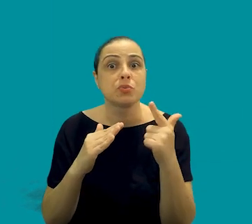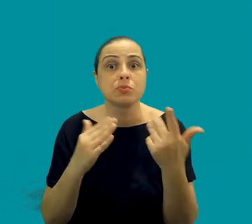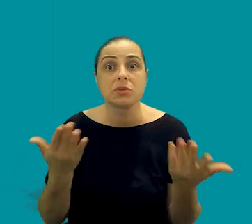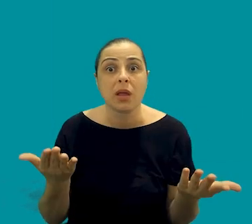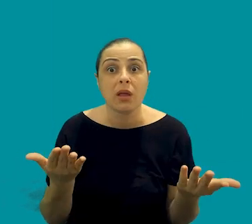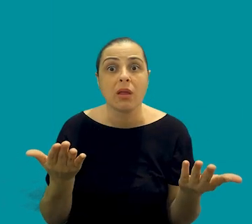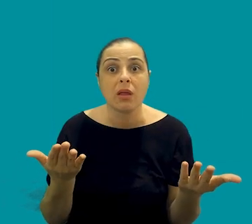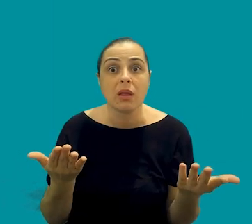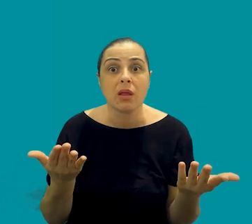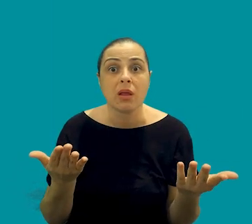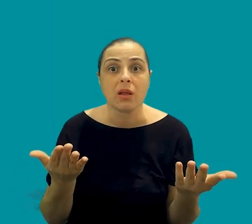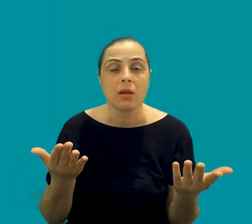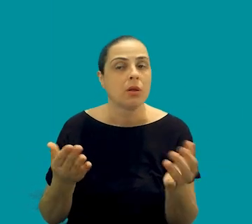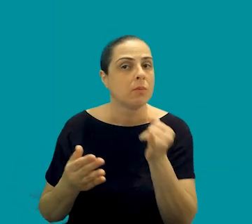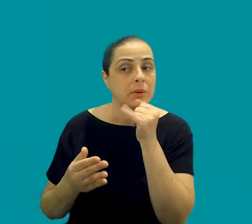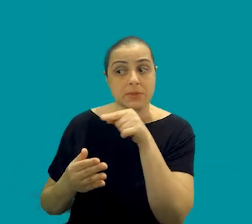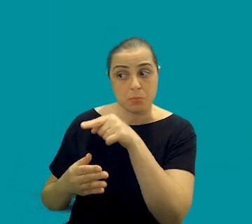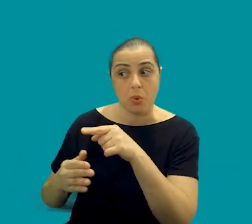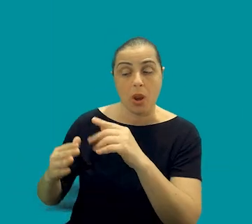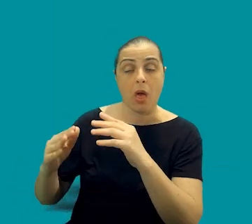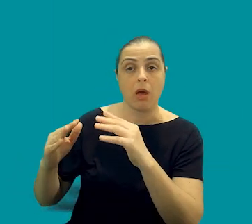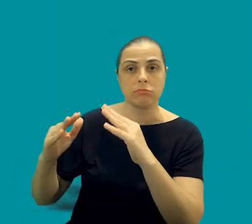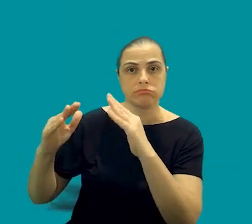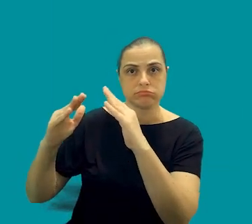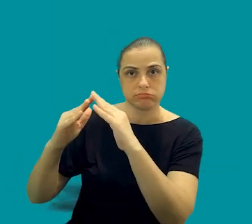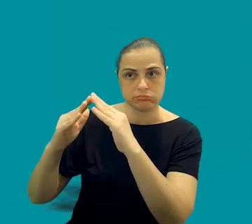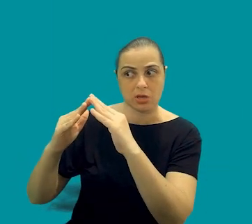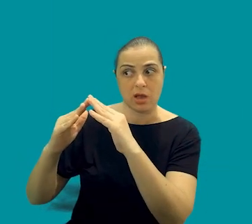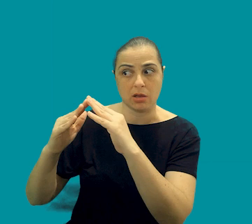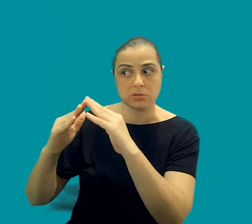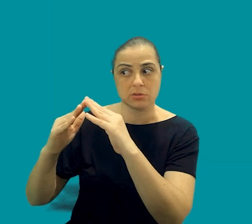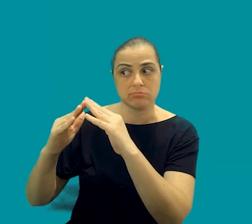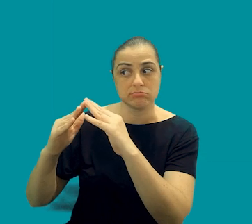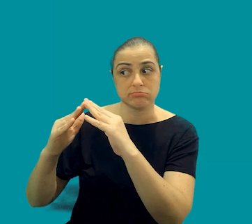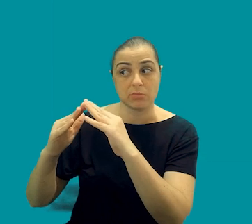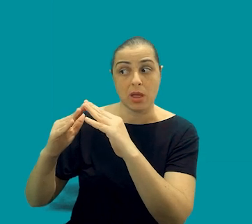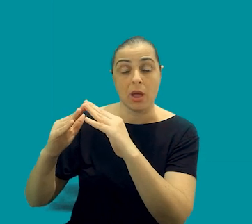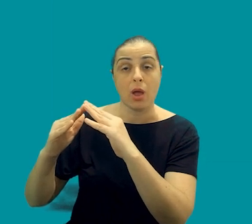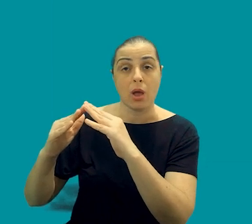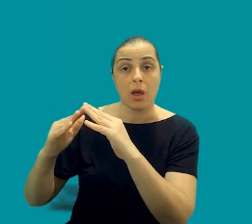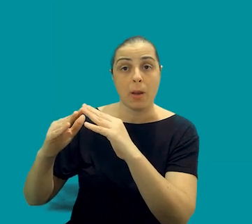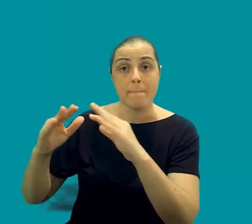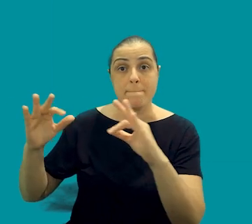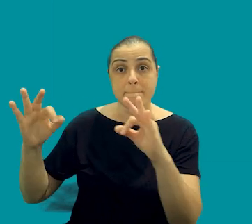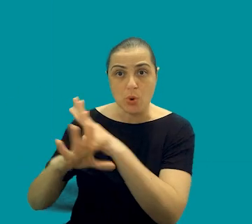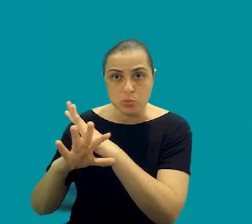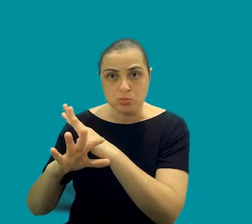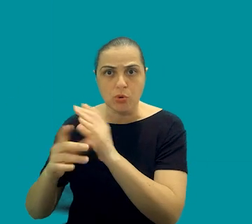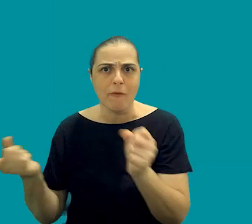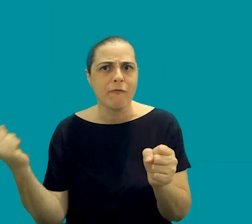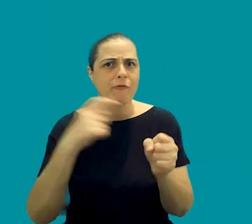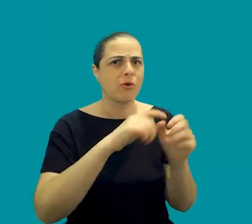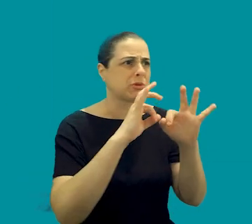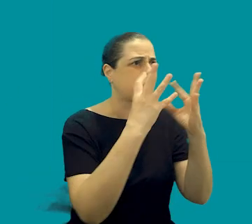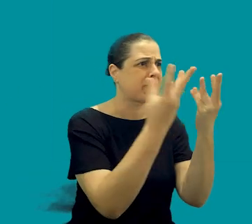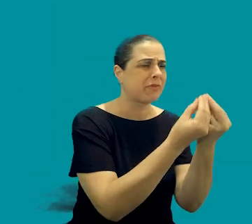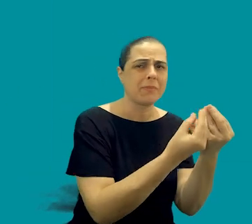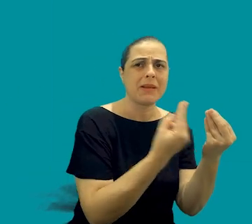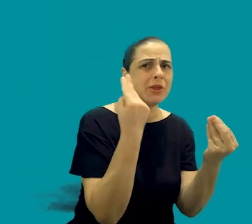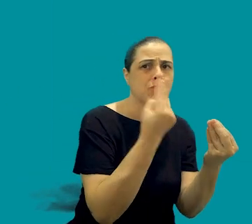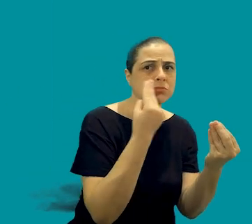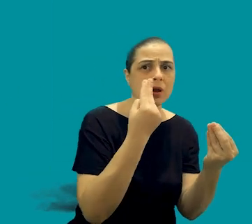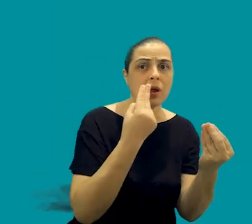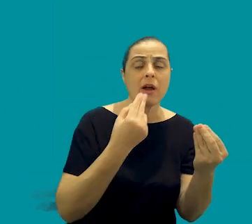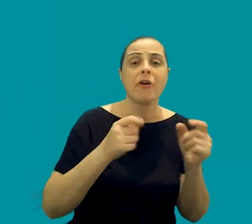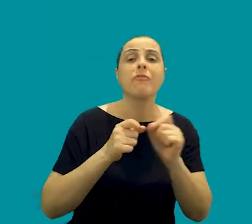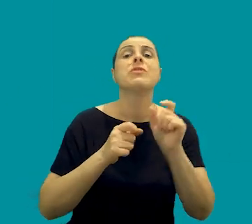poder, na hora que ele sai do acolhimento, ele vamos dizer, ele não consegue voltar para a família. A alternativa que tem é rua,